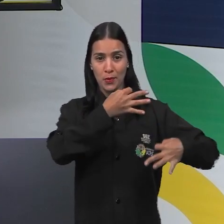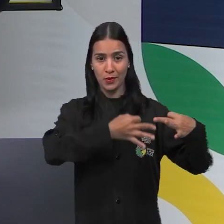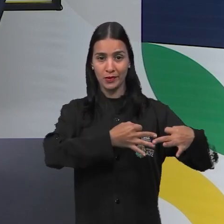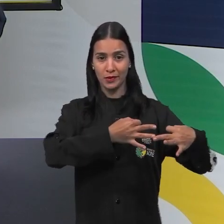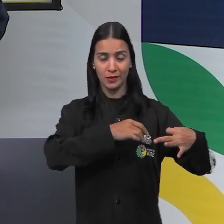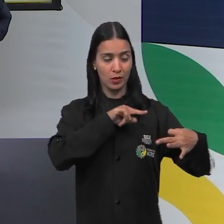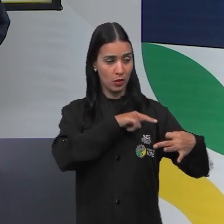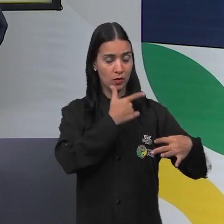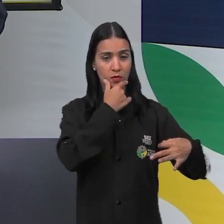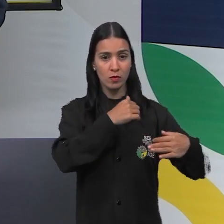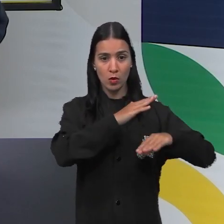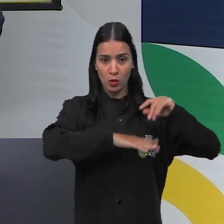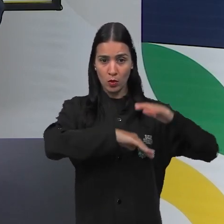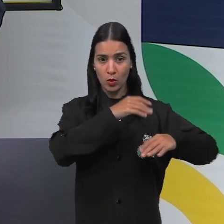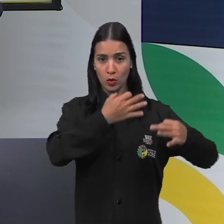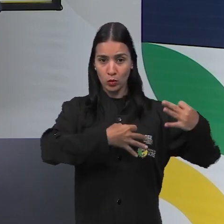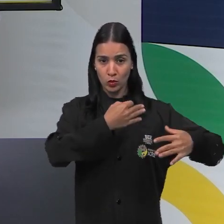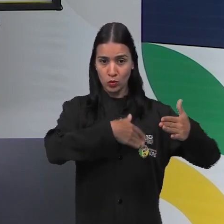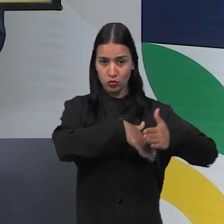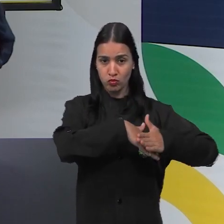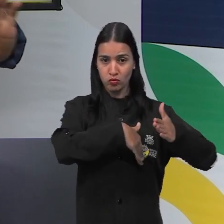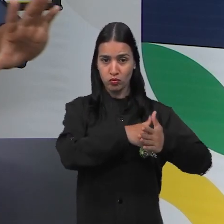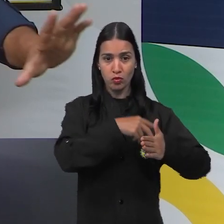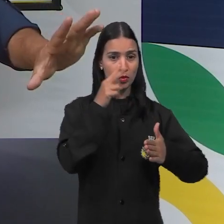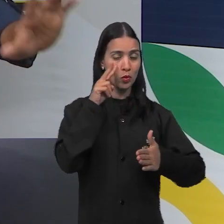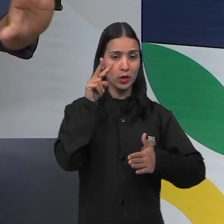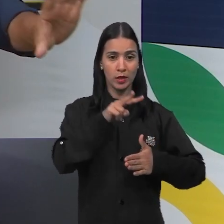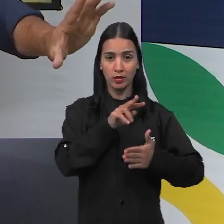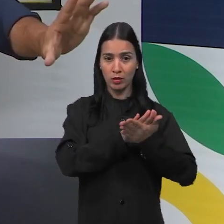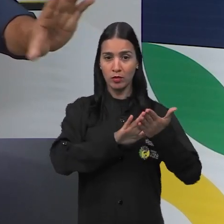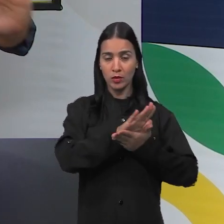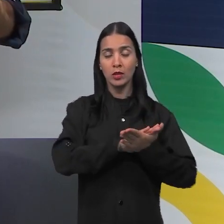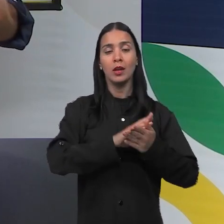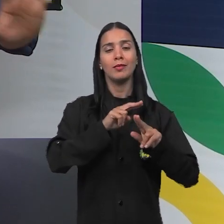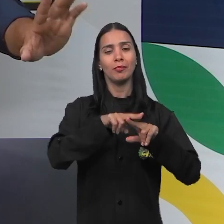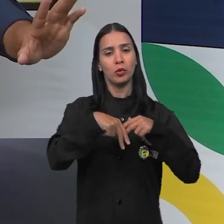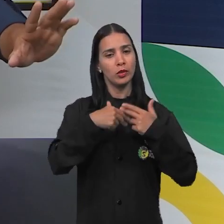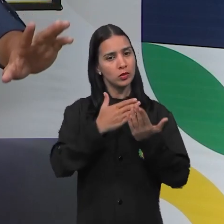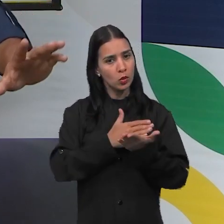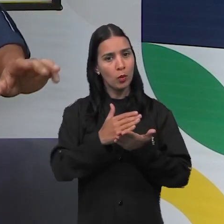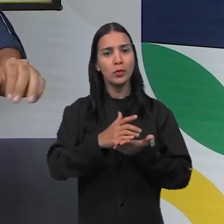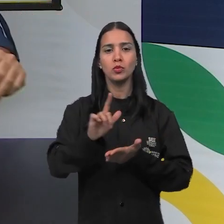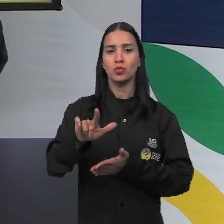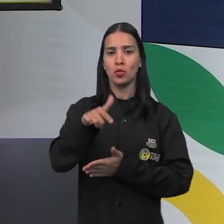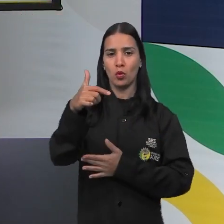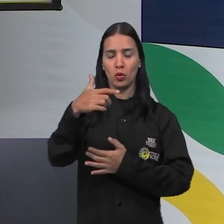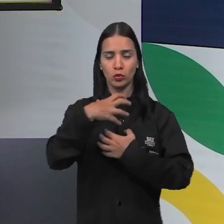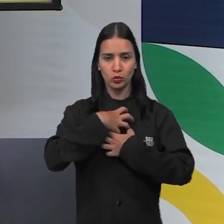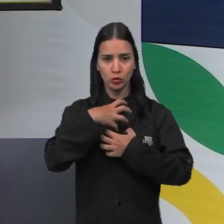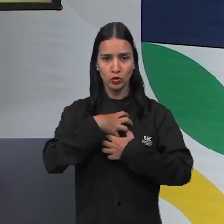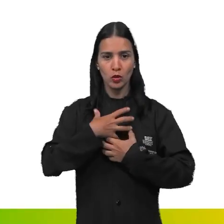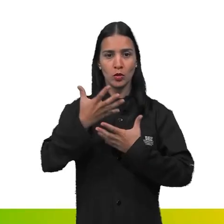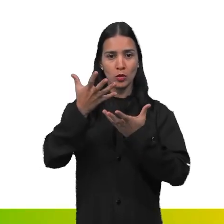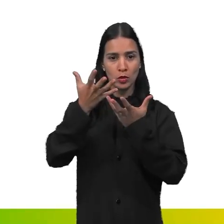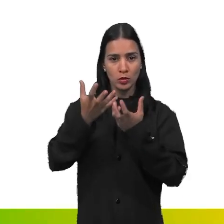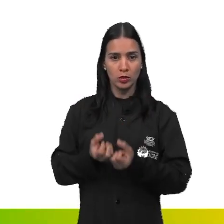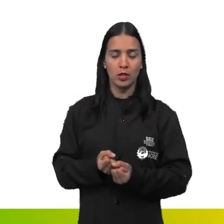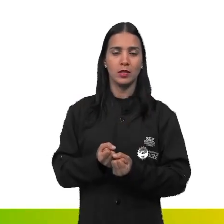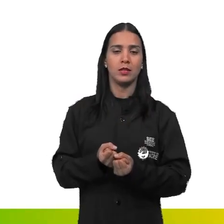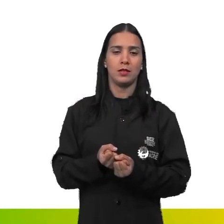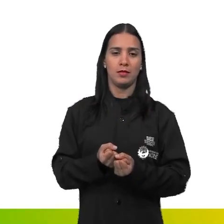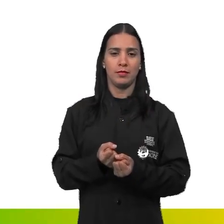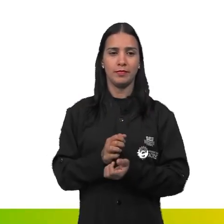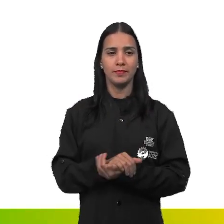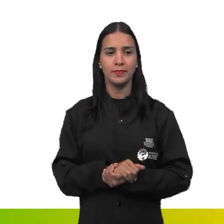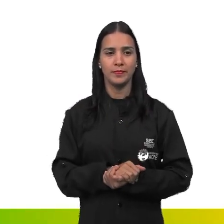ele falou, eu cometi sim. E aí, a partir daí, começa-se uma outra ação, mas não é sobre uma rejeição às regras, tá? E a